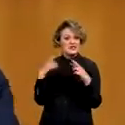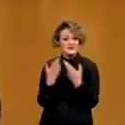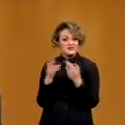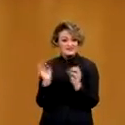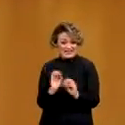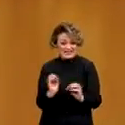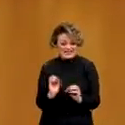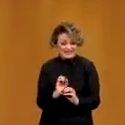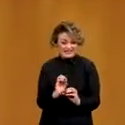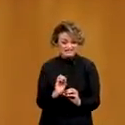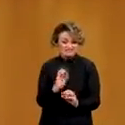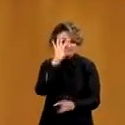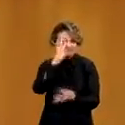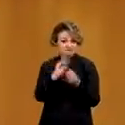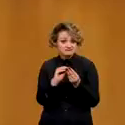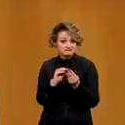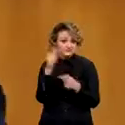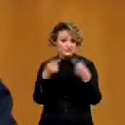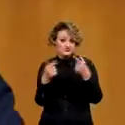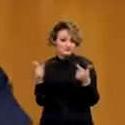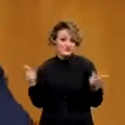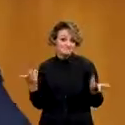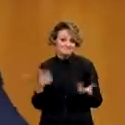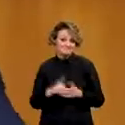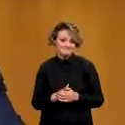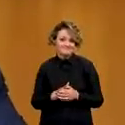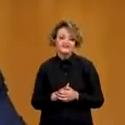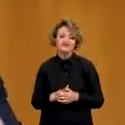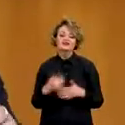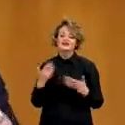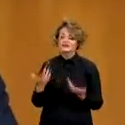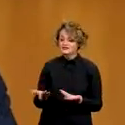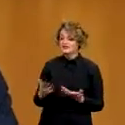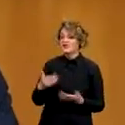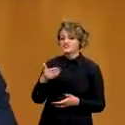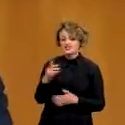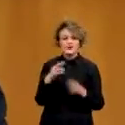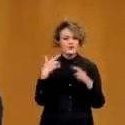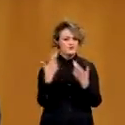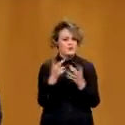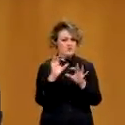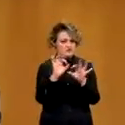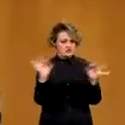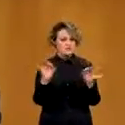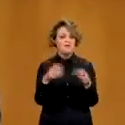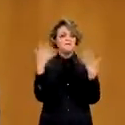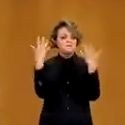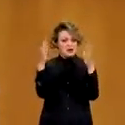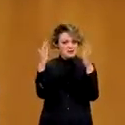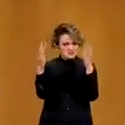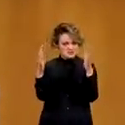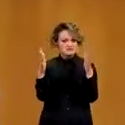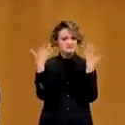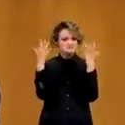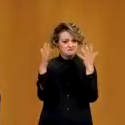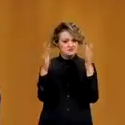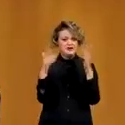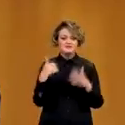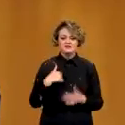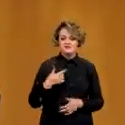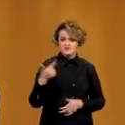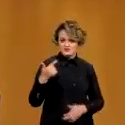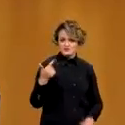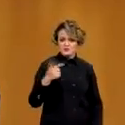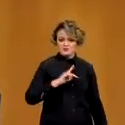reúne, significa que não tem política industrial. Então, nós fizemos uma belíssima reunião. Aliás, eu quero dar parabéns ao meu vice,